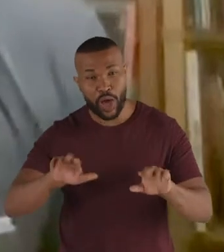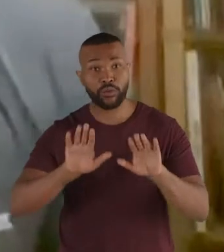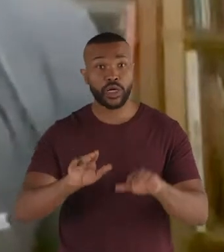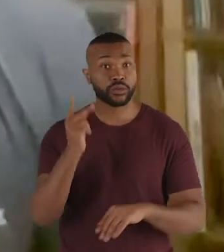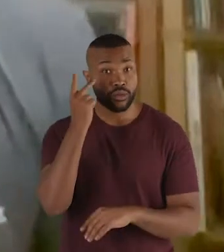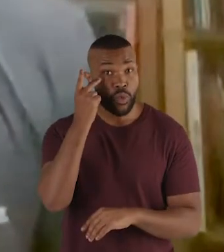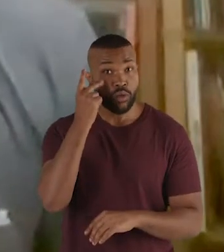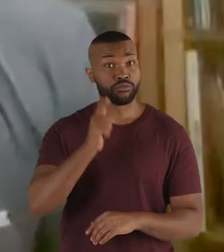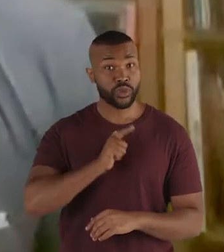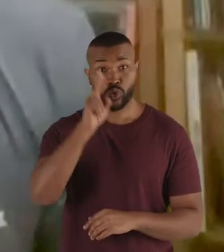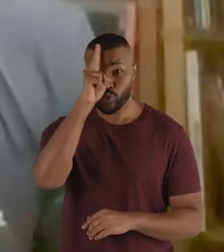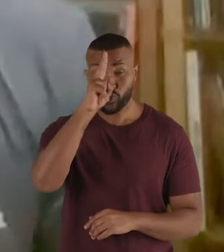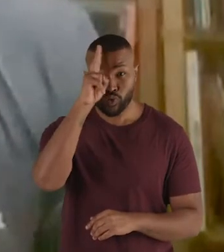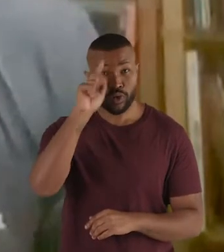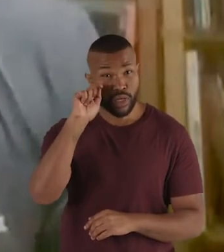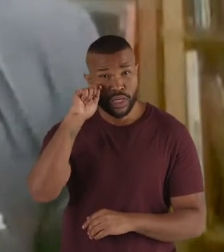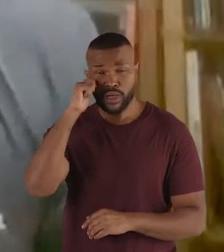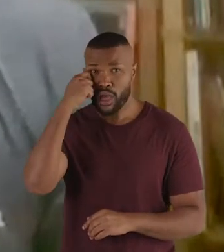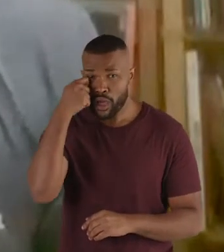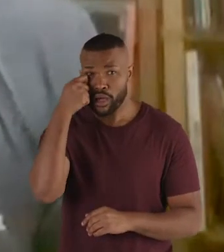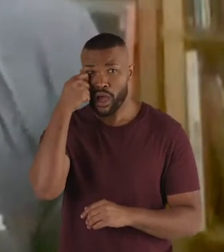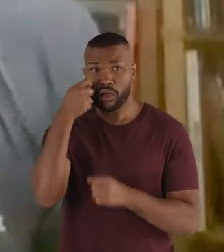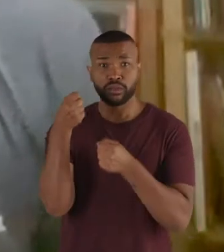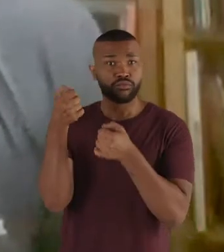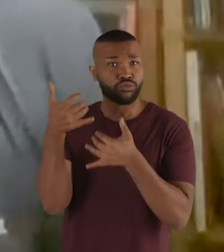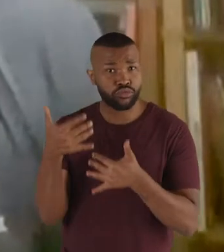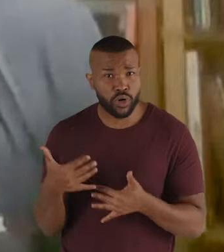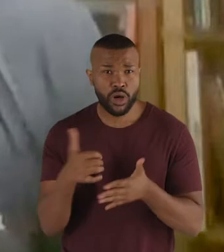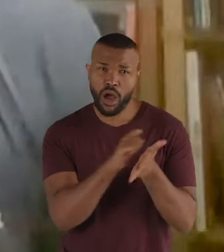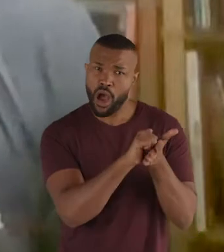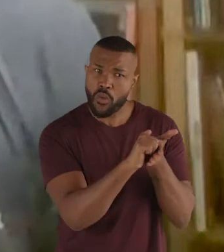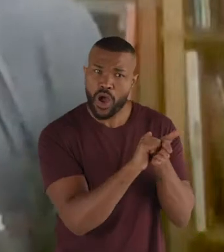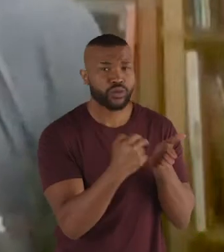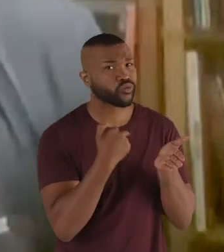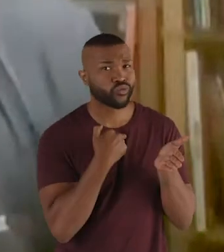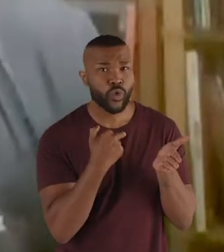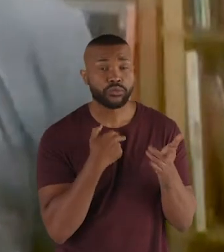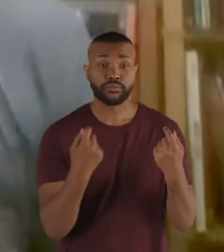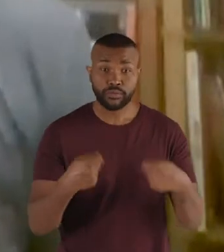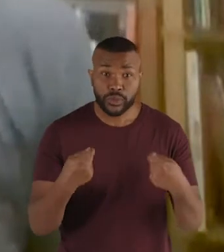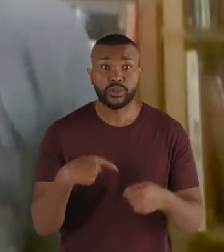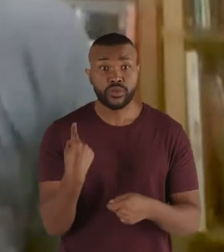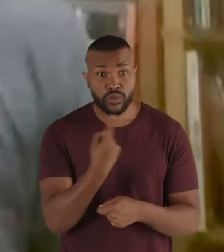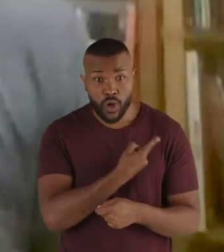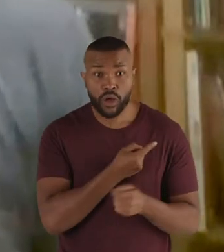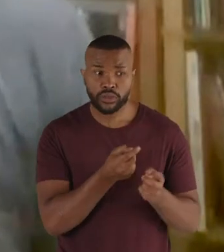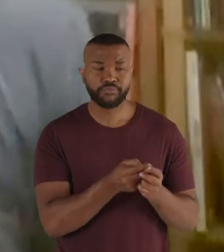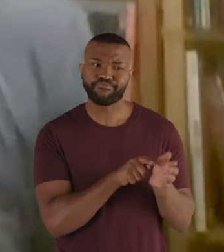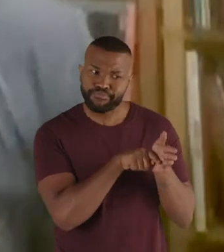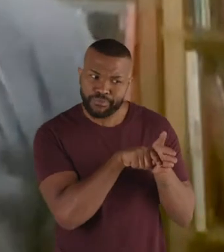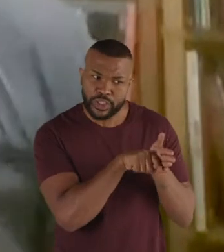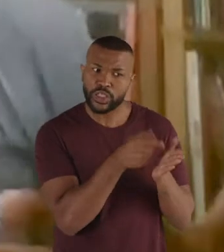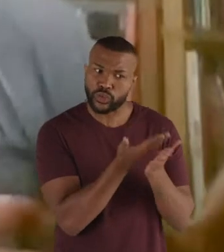Paulo tem uma história negra que é enorme, e a gente não pode apagar essa história. E precisamos, sim, reaver